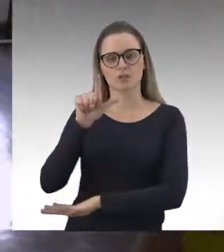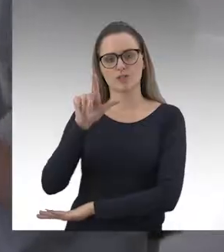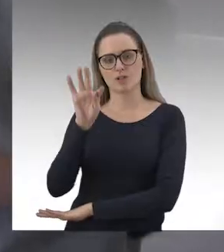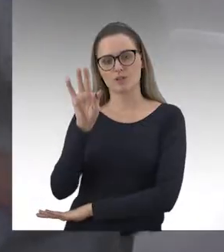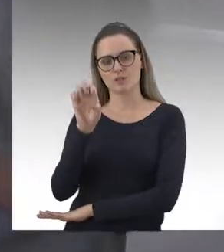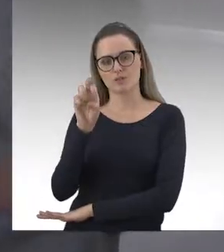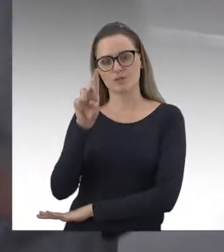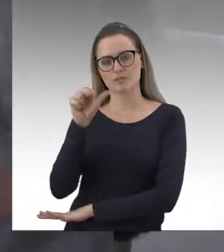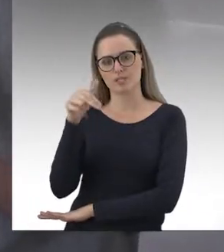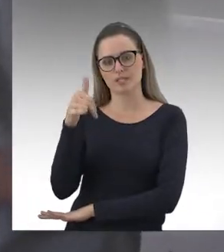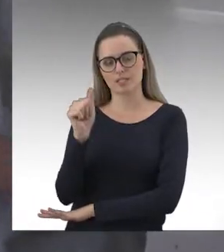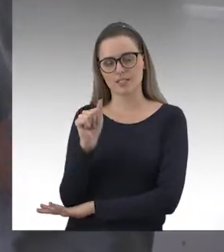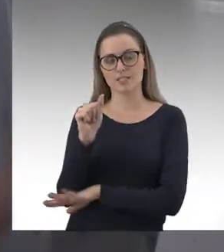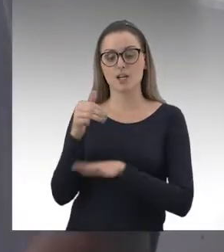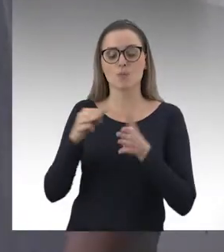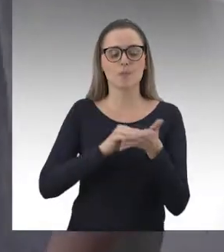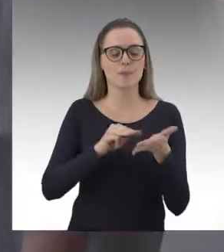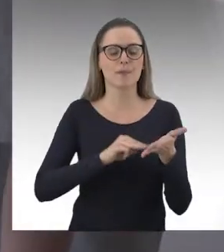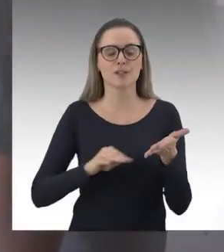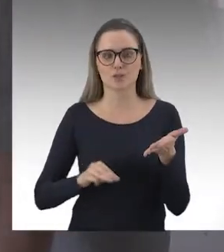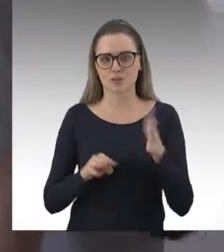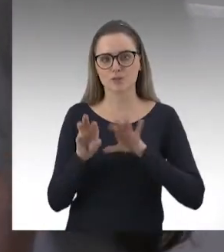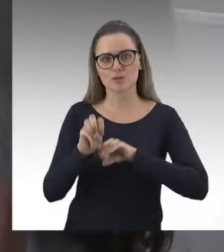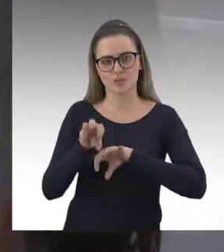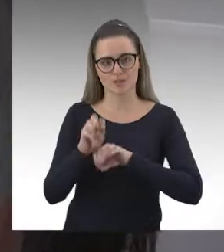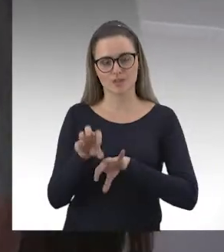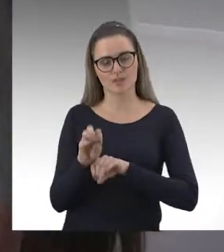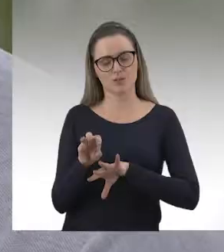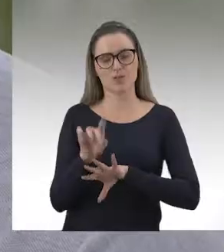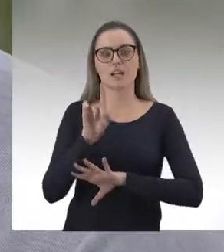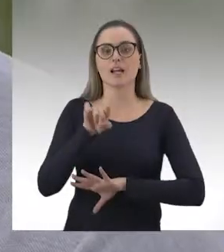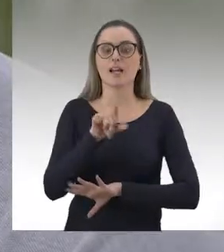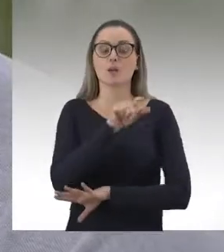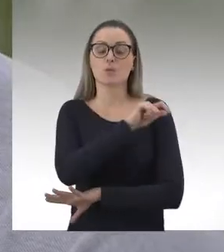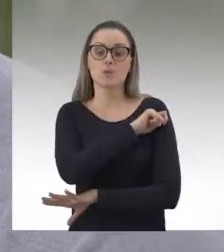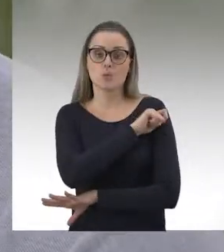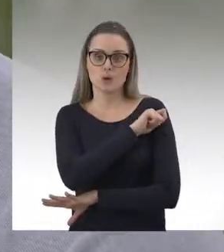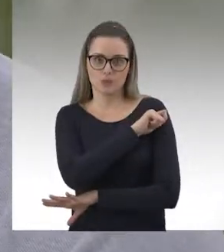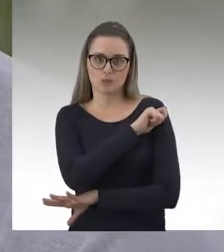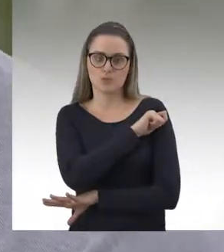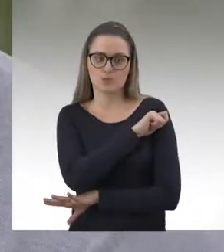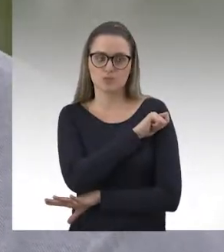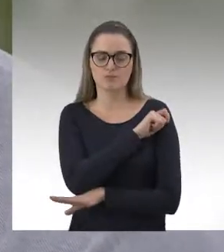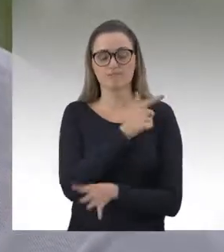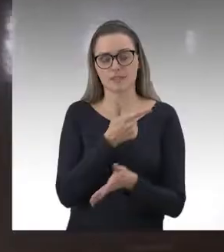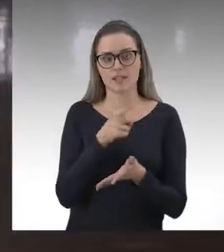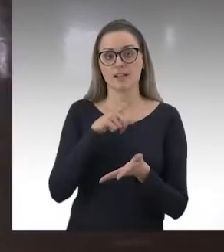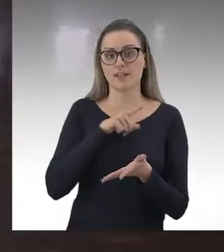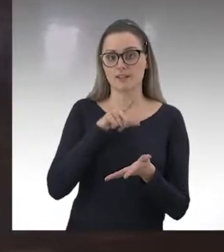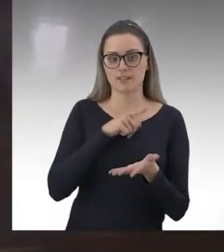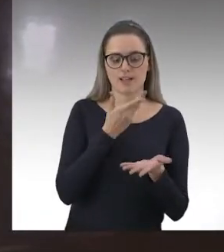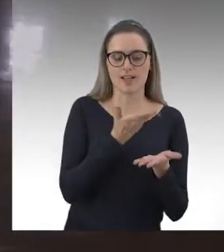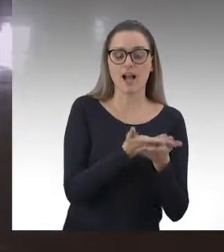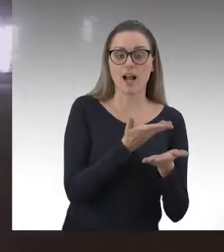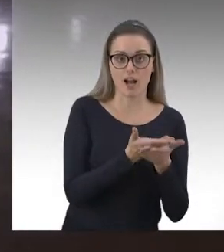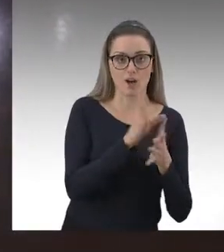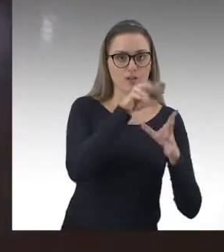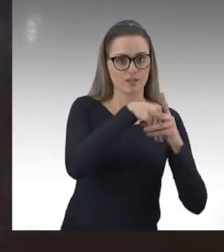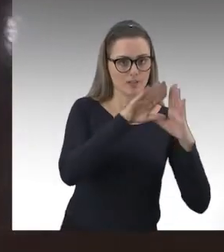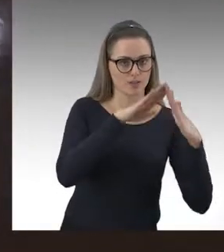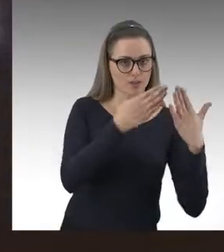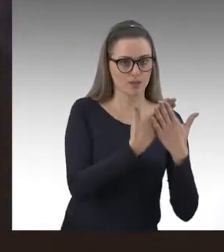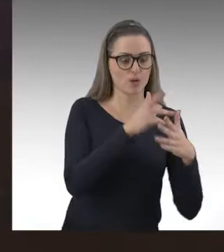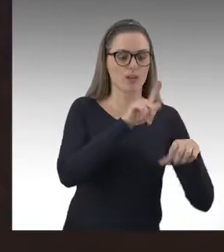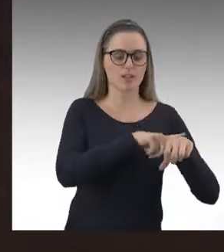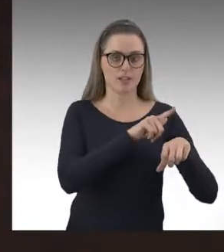método educativo. Pedagogia da alternância, ela, o estudante, né, ele passa tempos na escola,